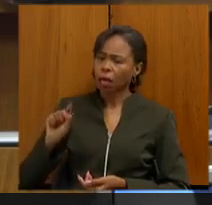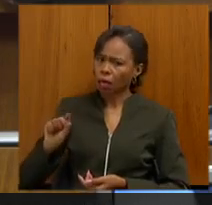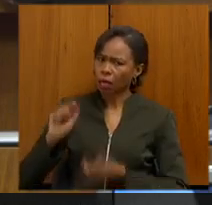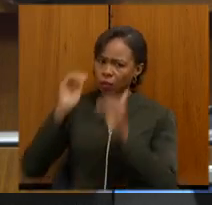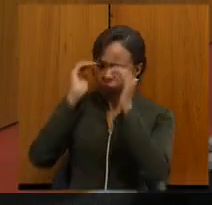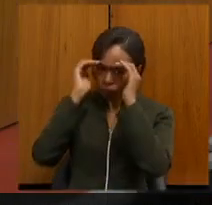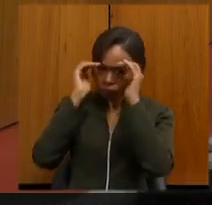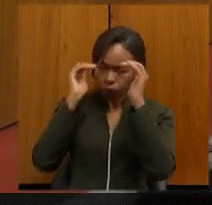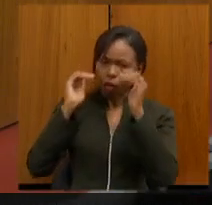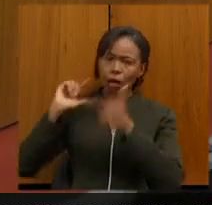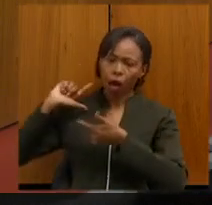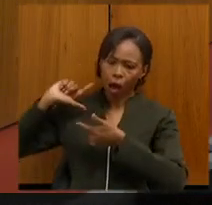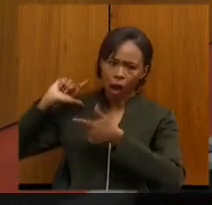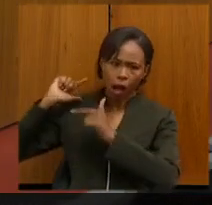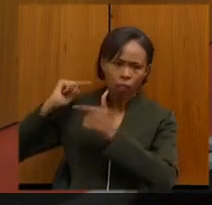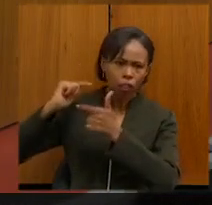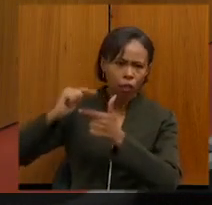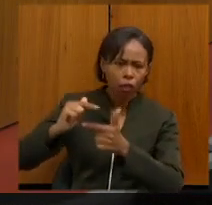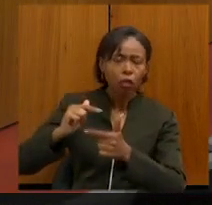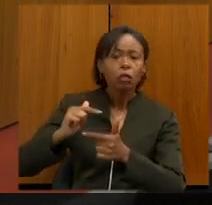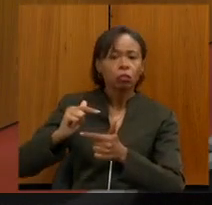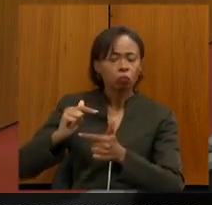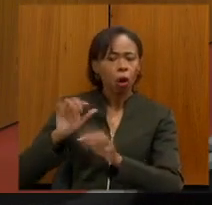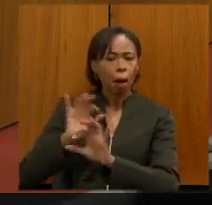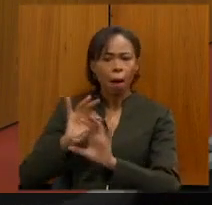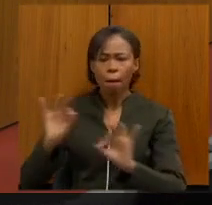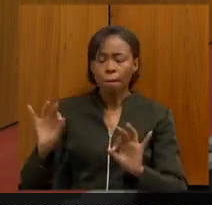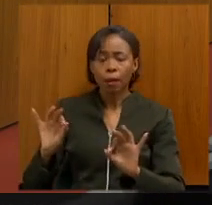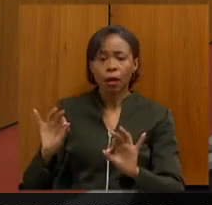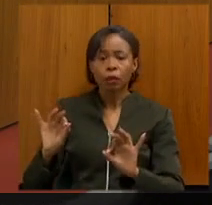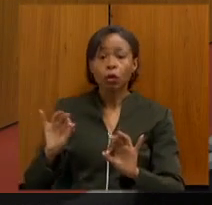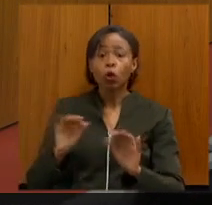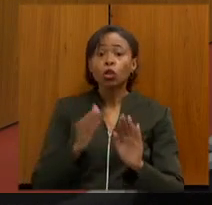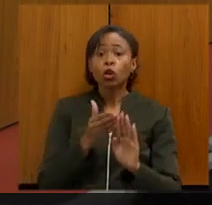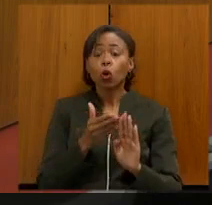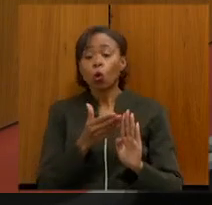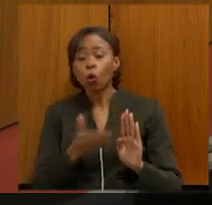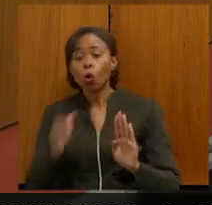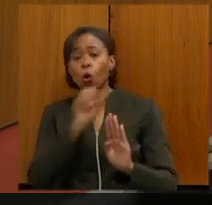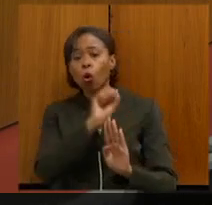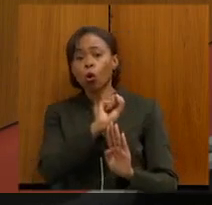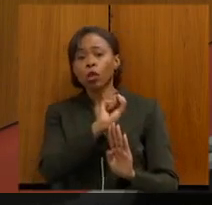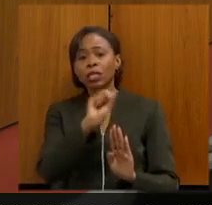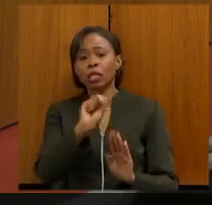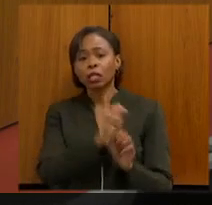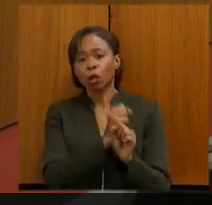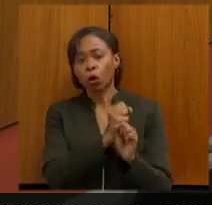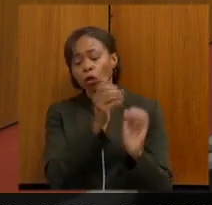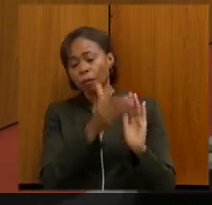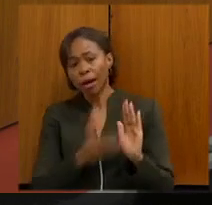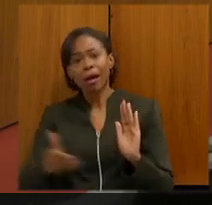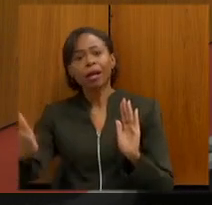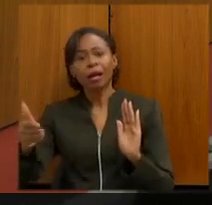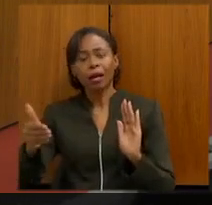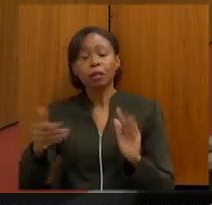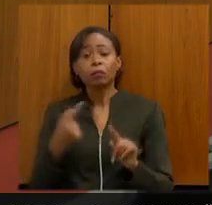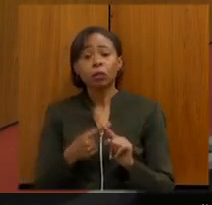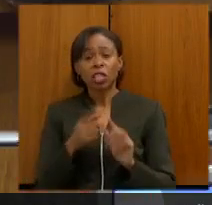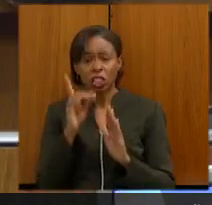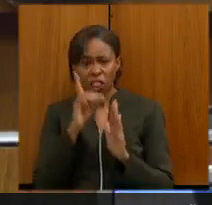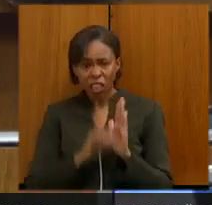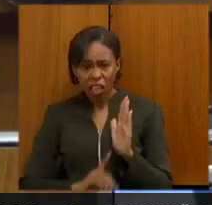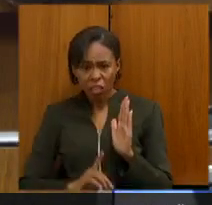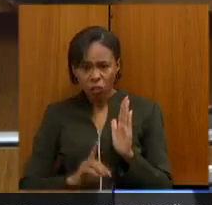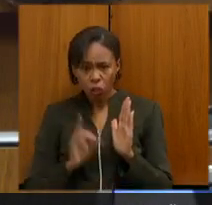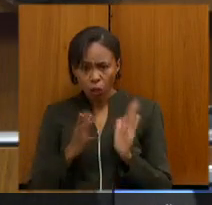tradições de 88 placar depois da Constituição o direito né para ficar no papel